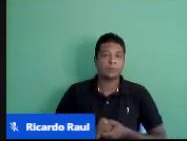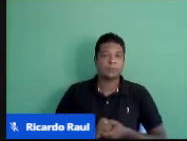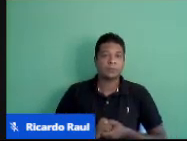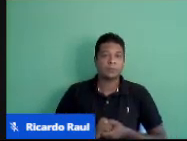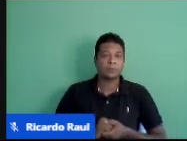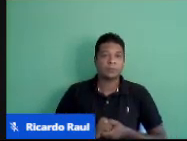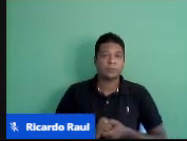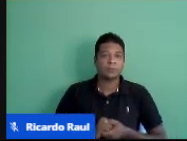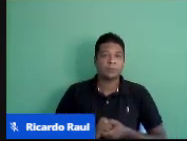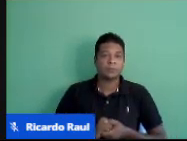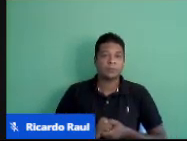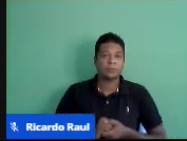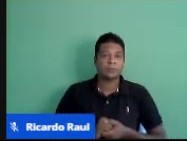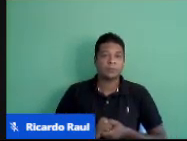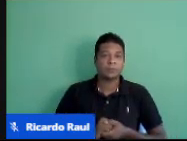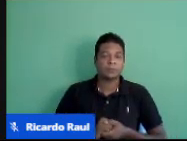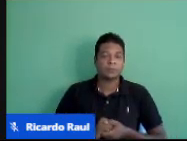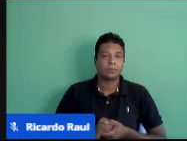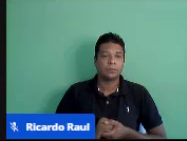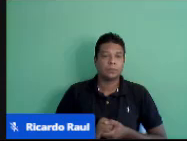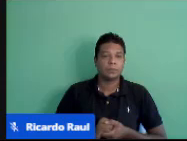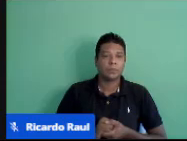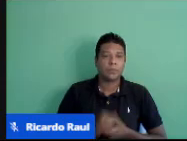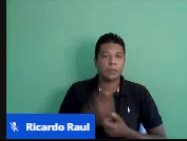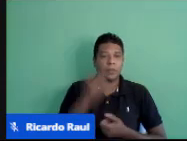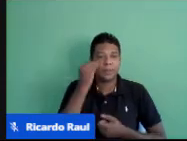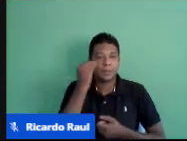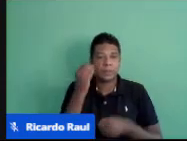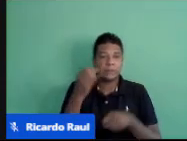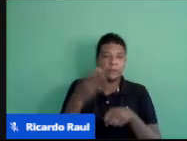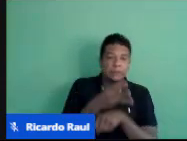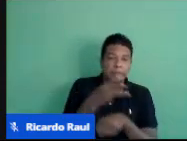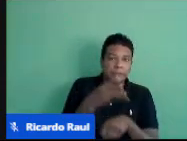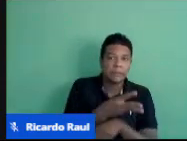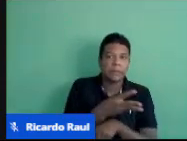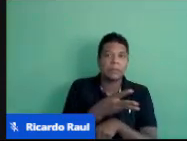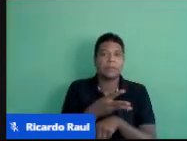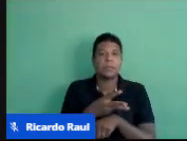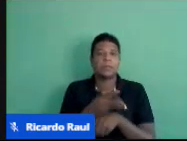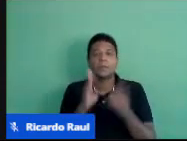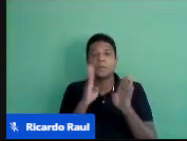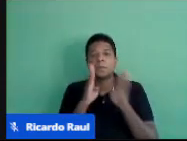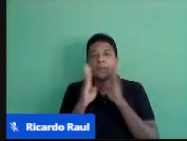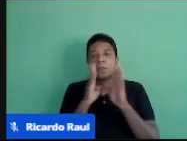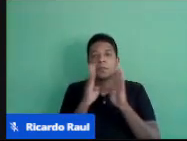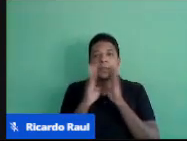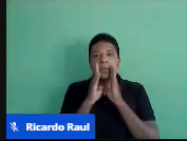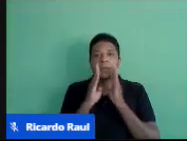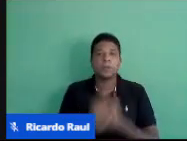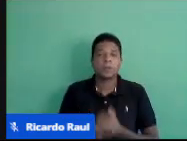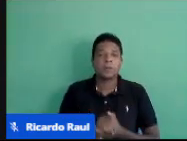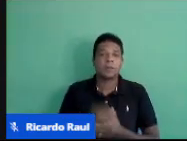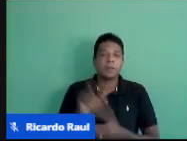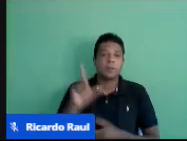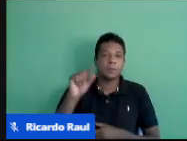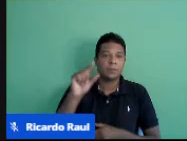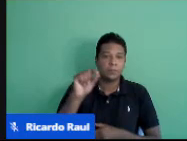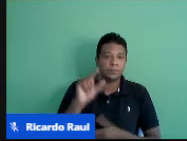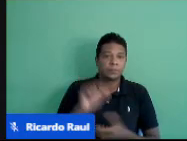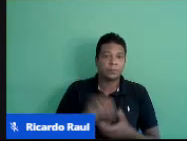analisando essas questões de WhatsApp, Facebook e Telegram, cada um